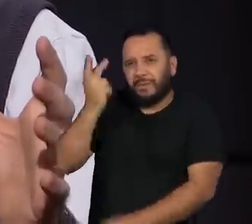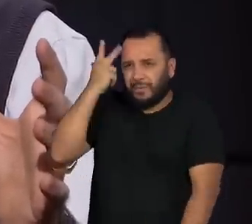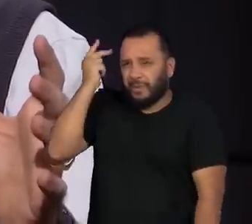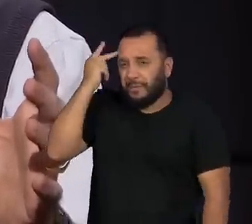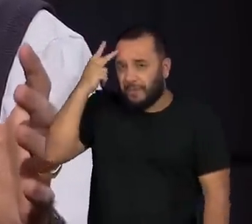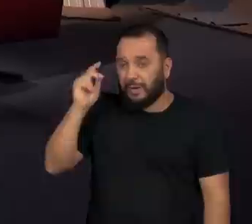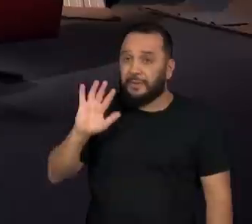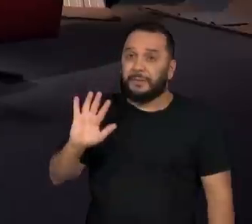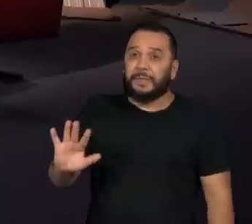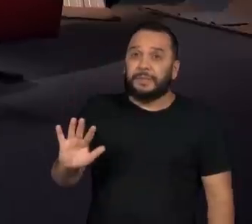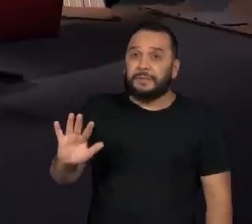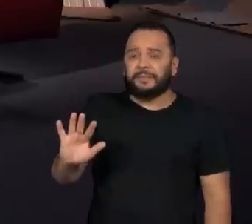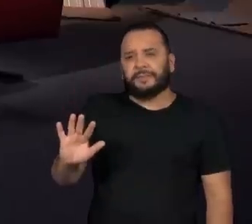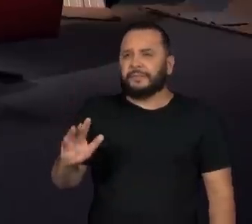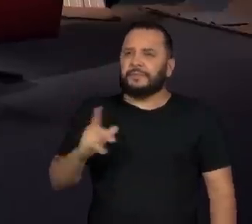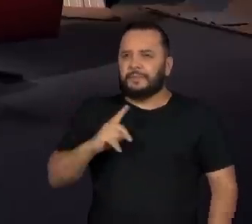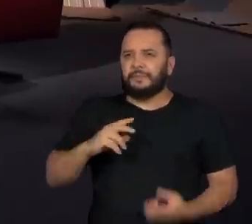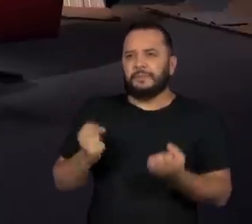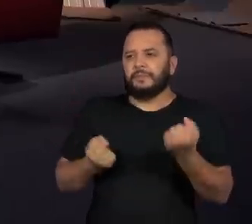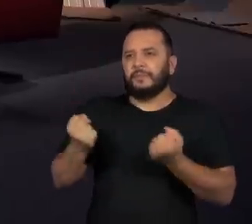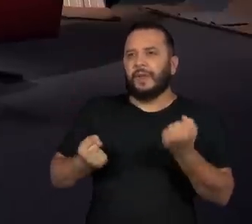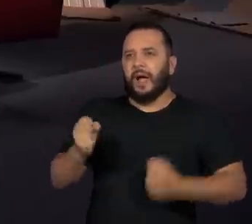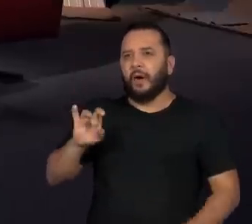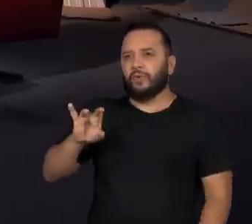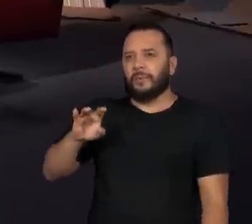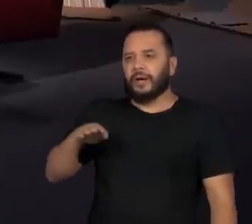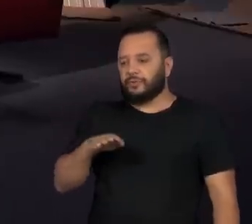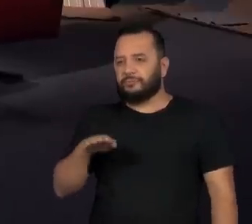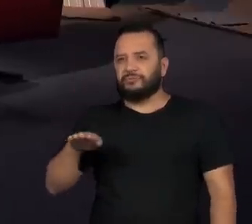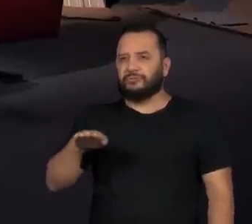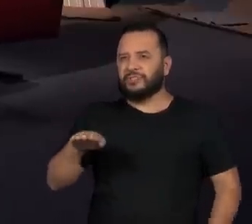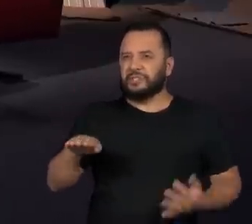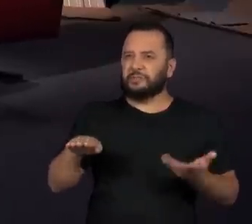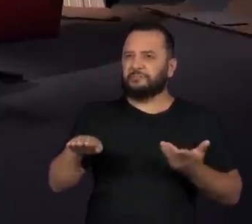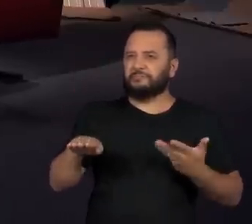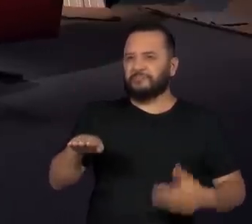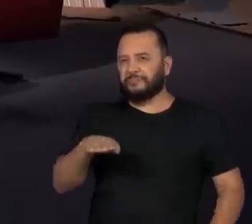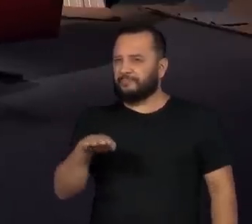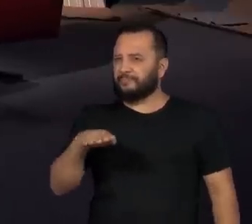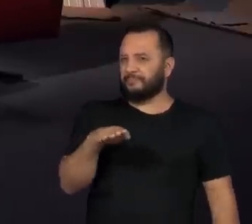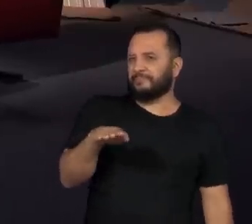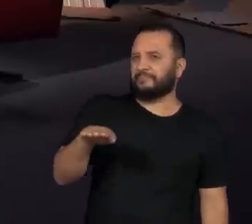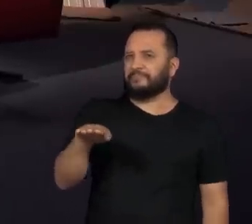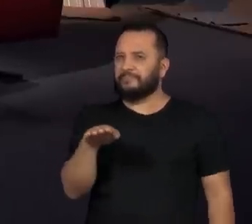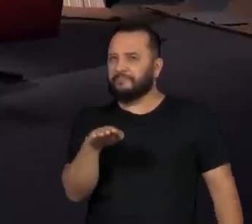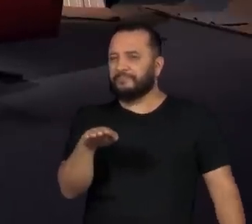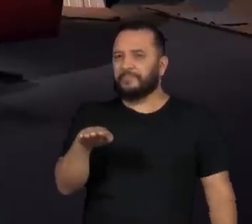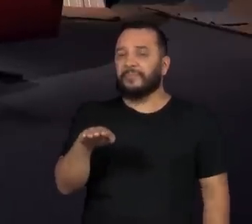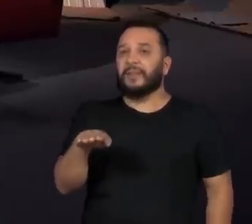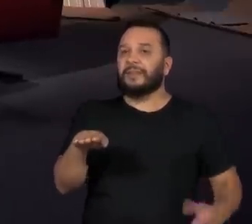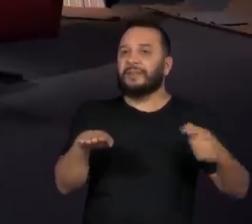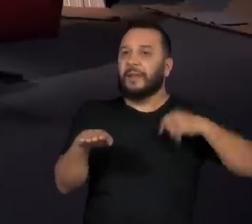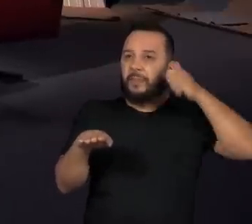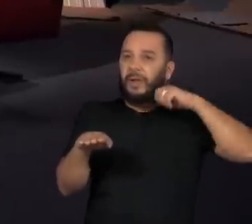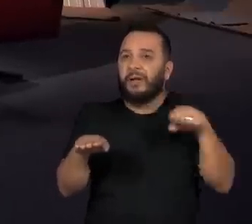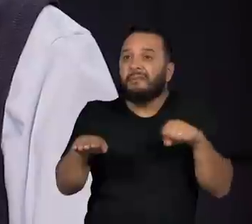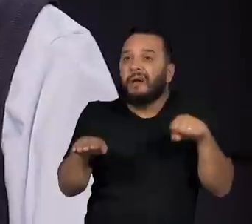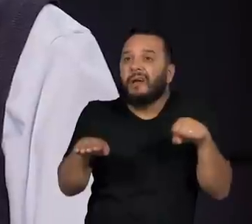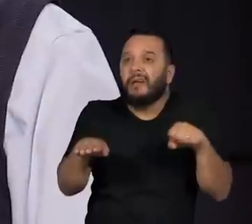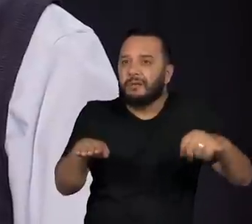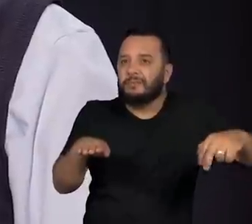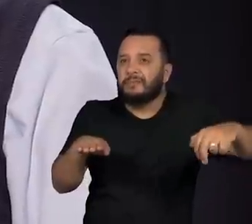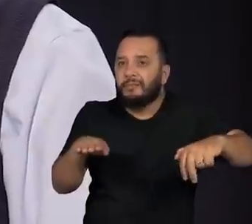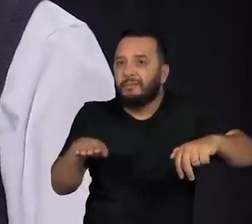de máquina não mano você tem um carro automático e o carro tá correndo numa estrada e aí você tem uma velhinha atravessando